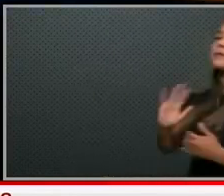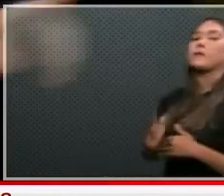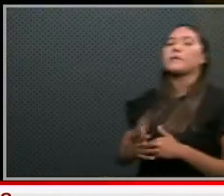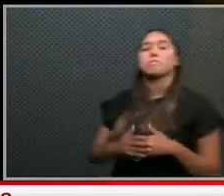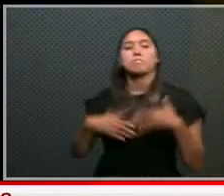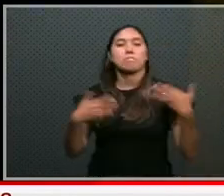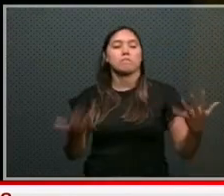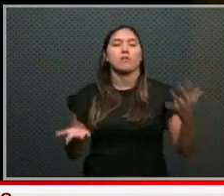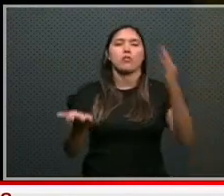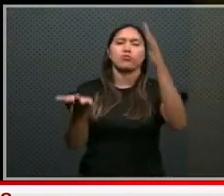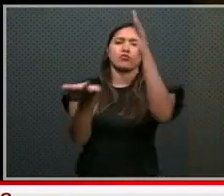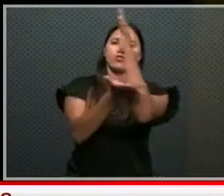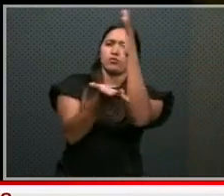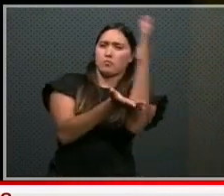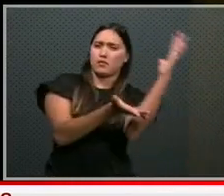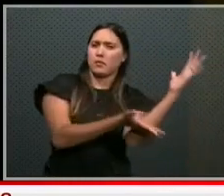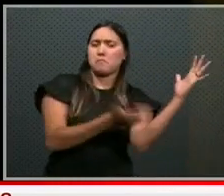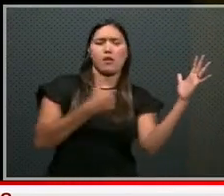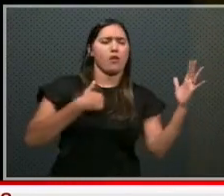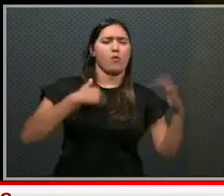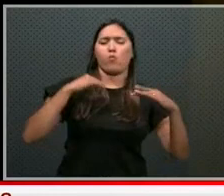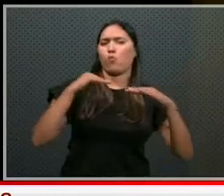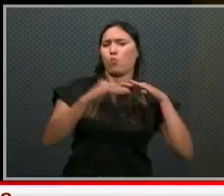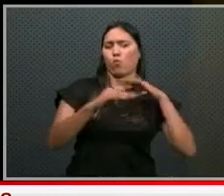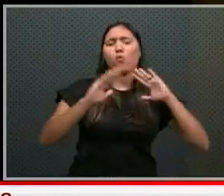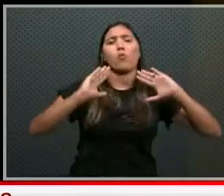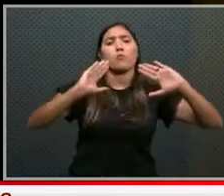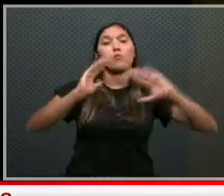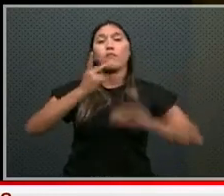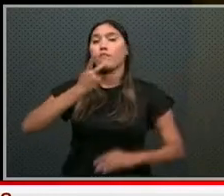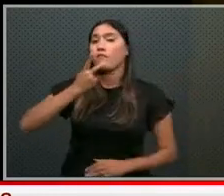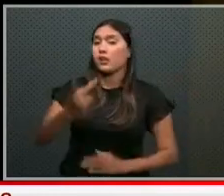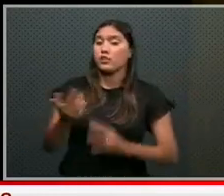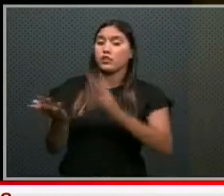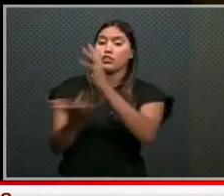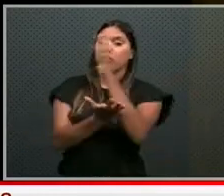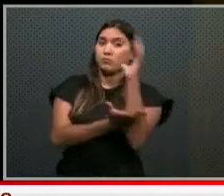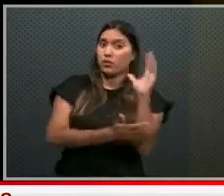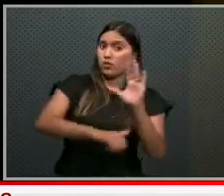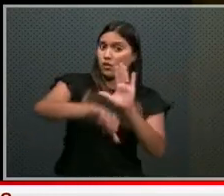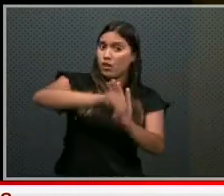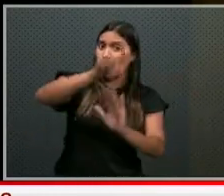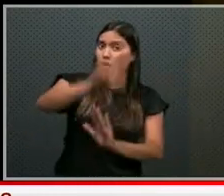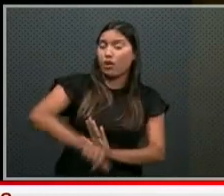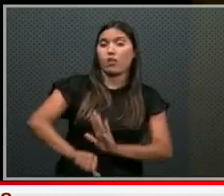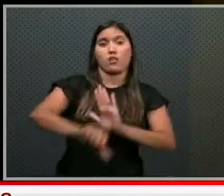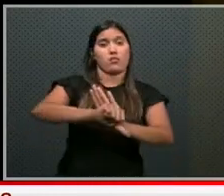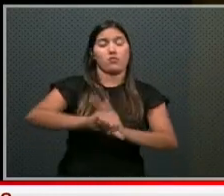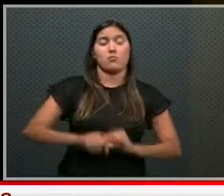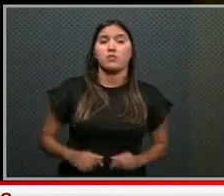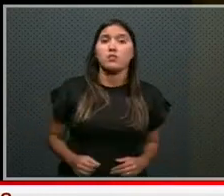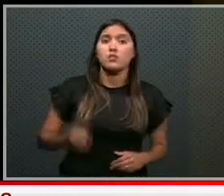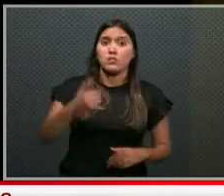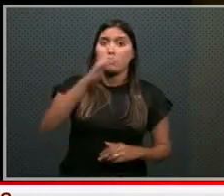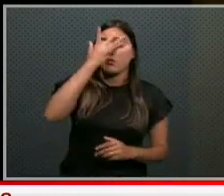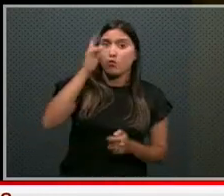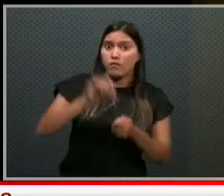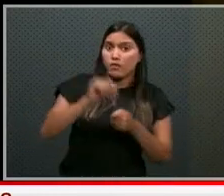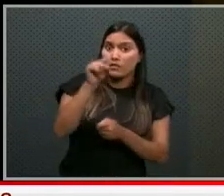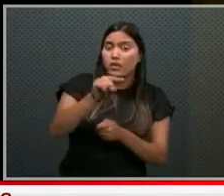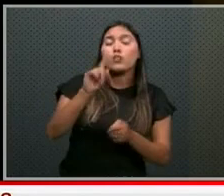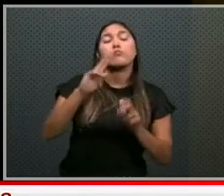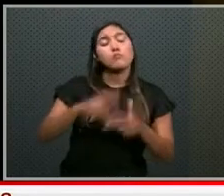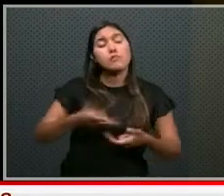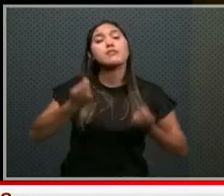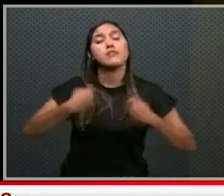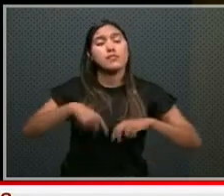junto com o governador em Marabá e repetir também aqui desmatamento ilegal é crime é isso quem fizer cadeia mande prender